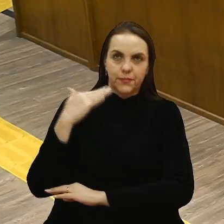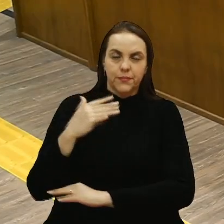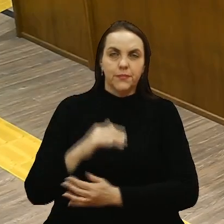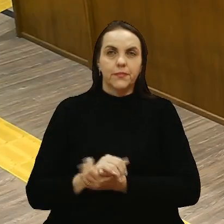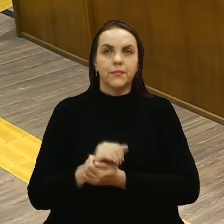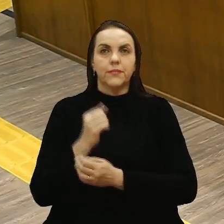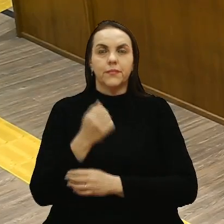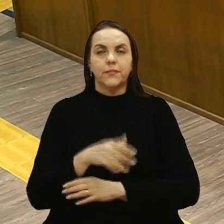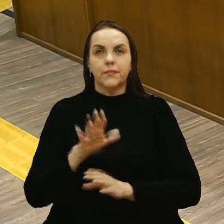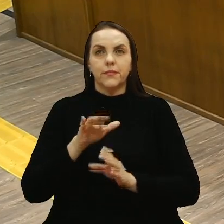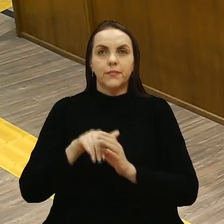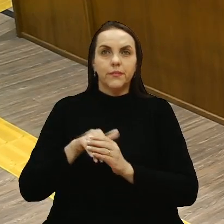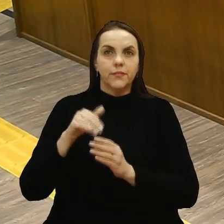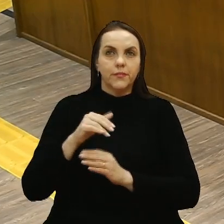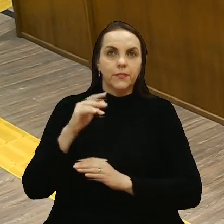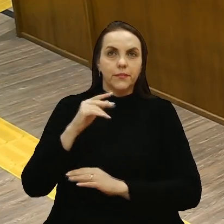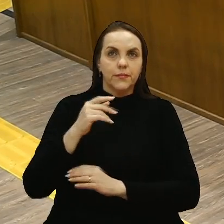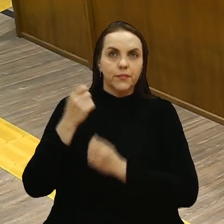Declaração de voto.